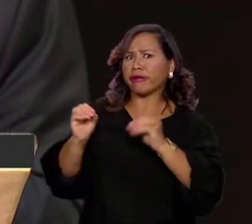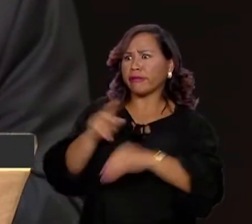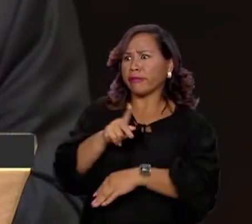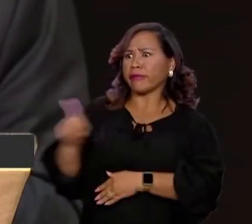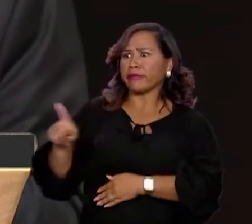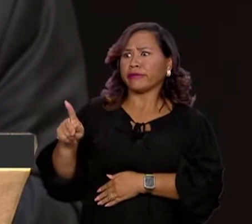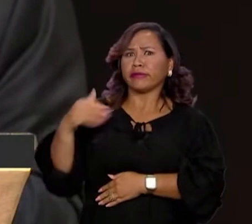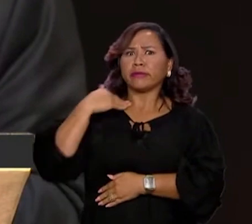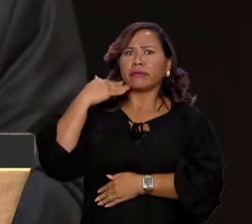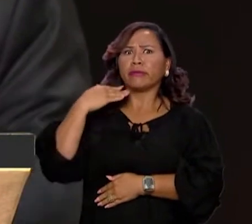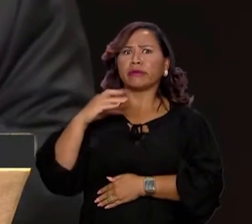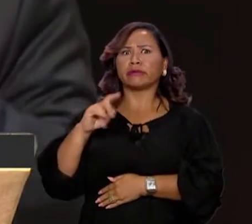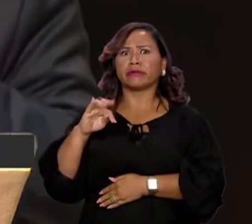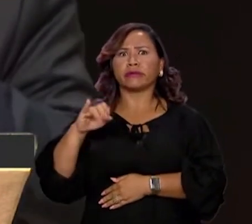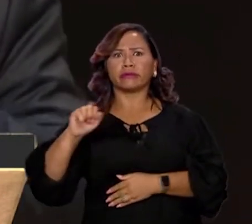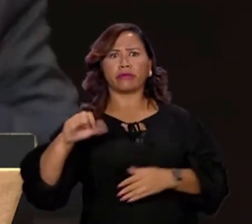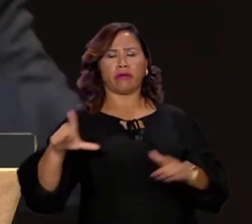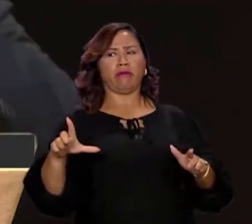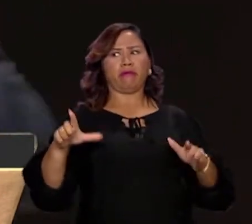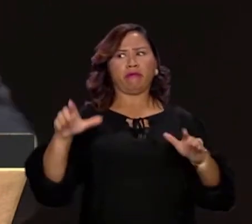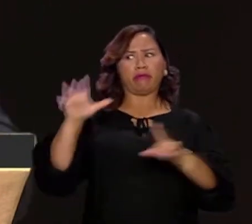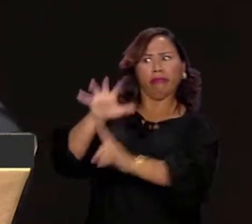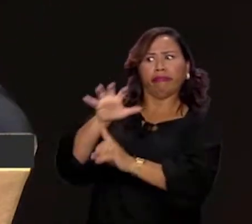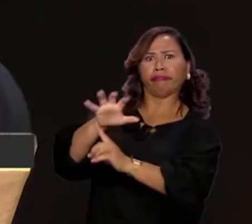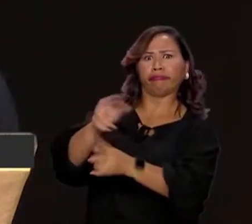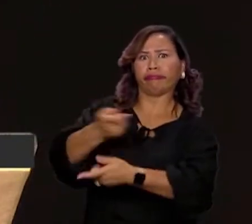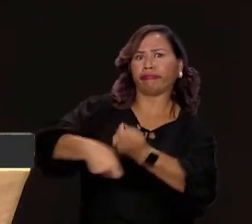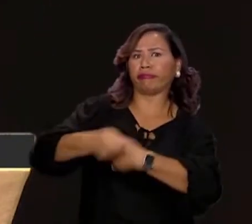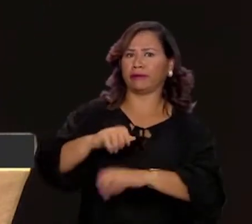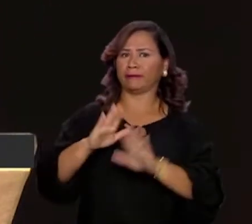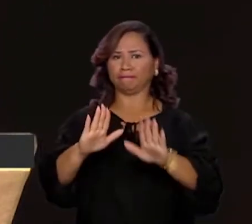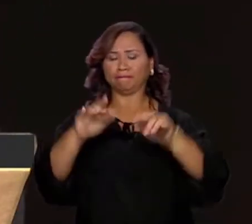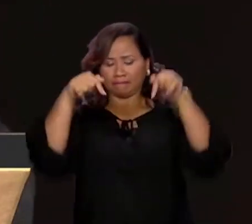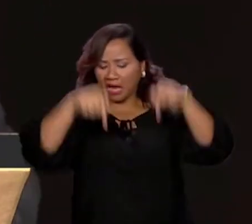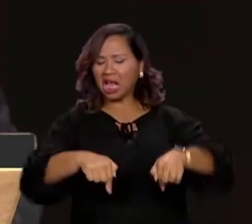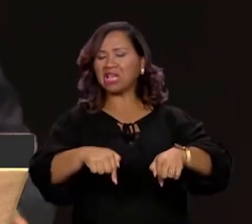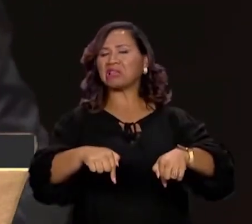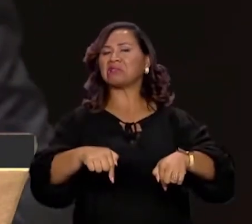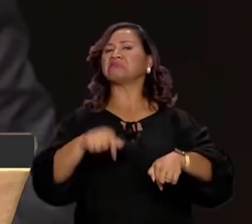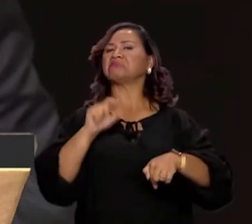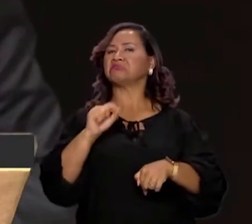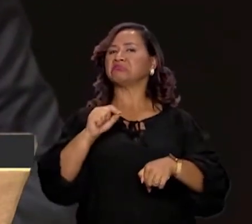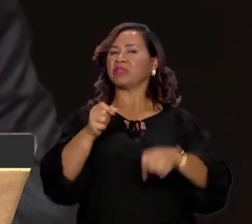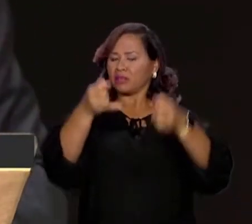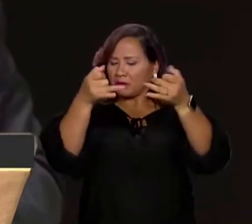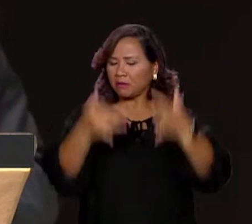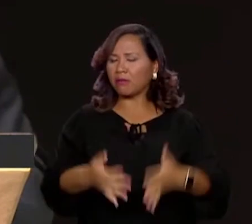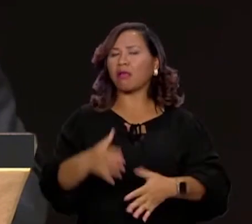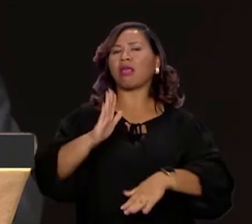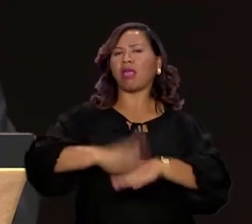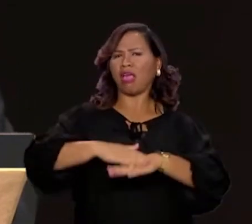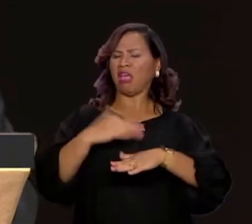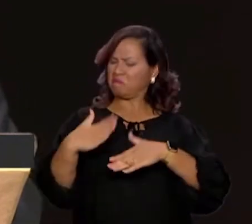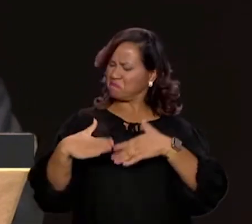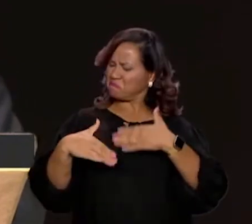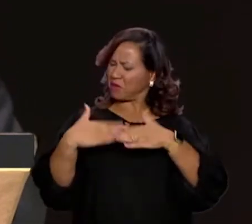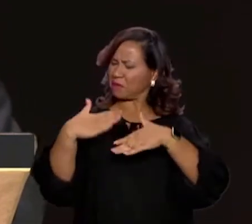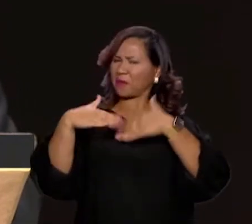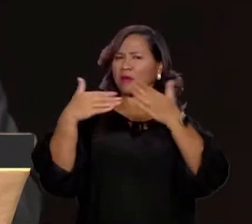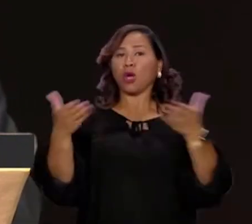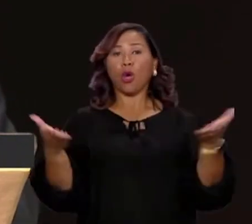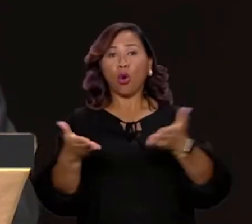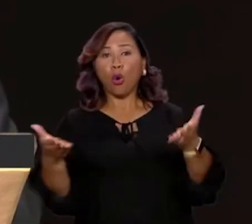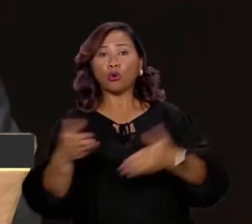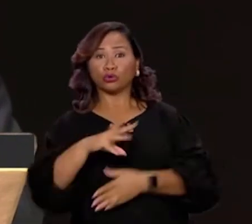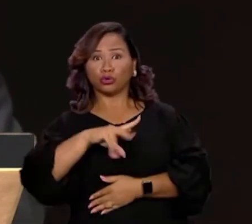economia. E eu quero dizer aqui dentro da Fiesp, é uma excrescência, nos dias de